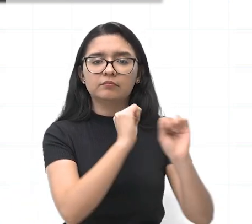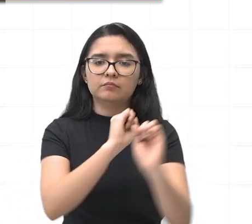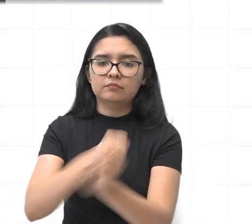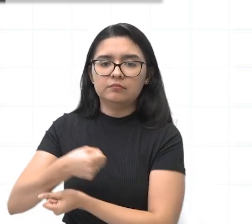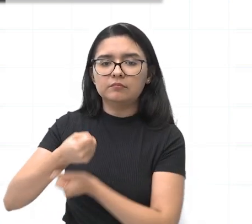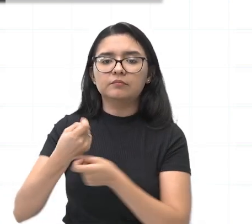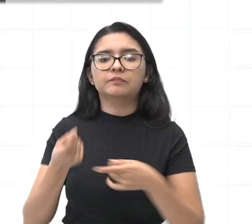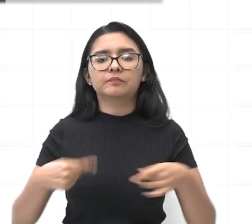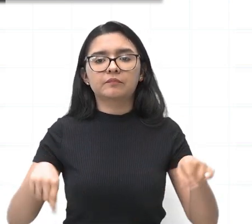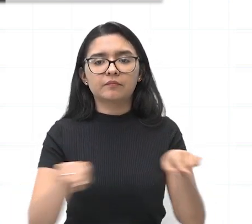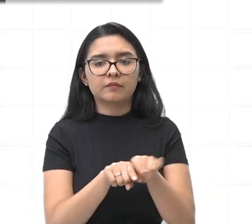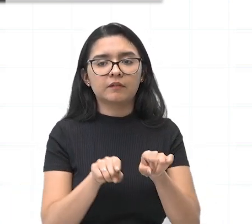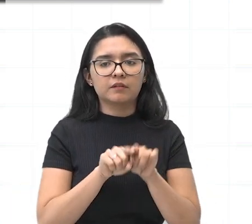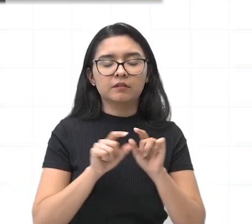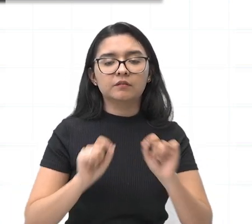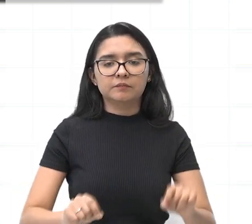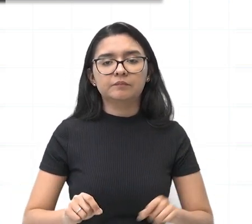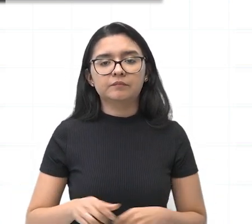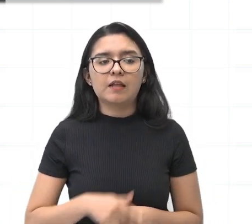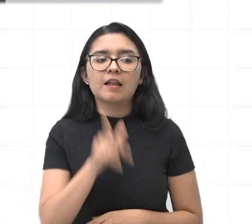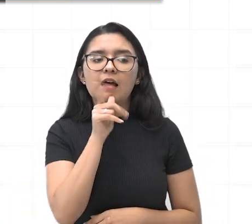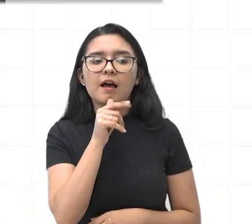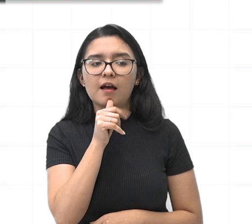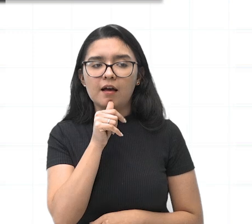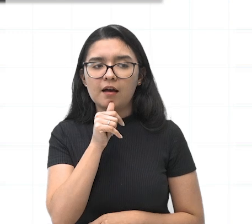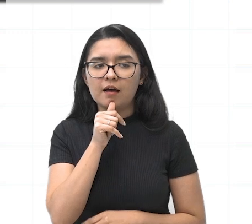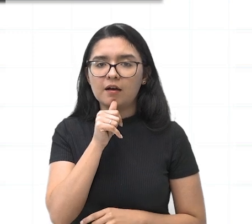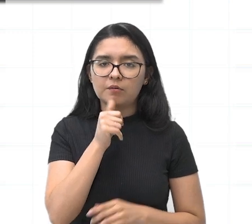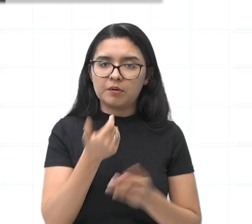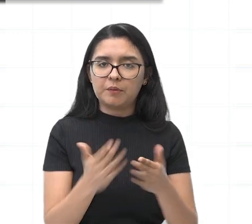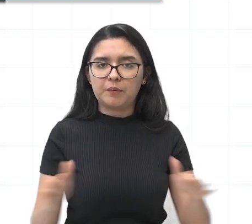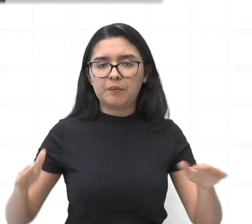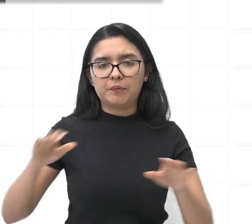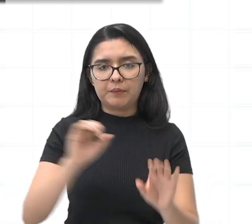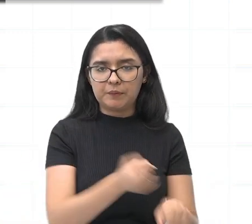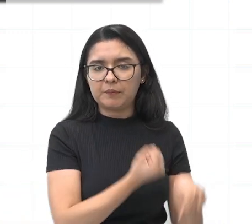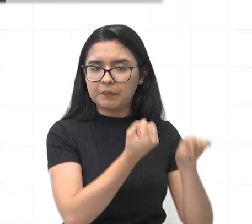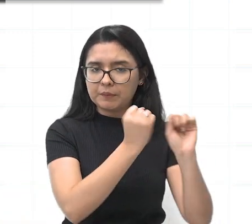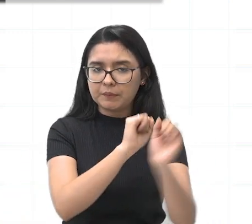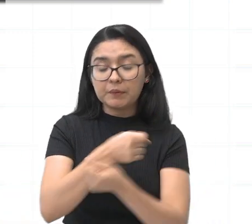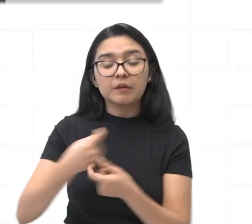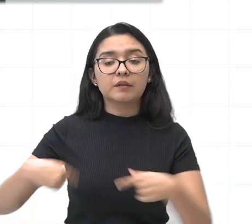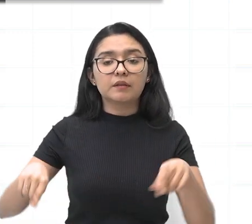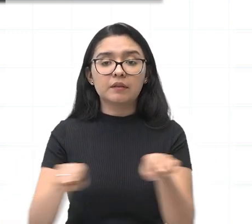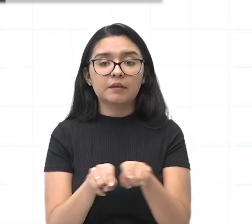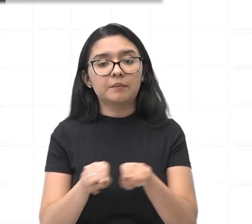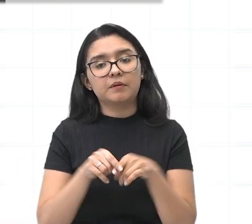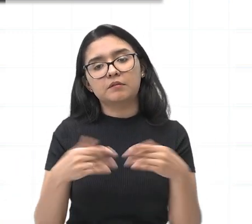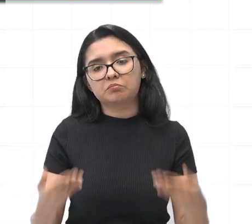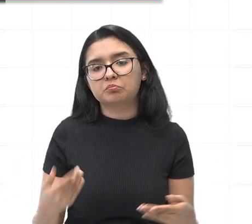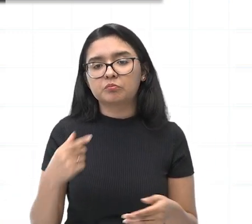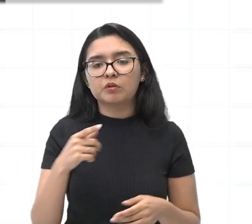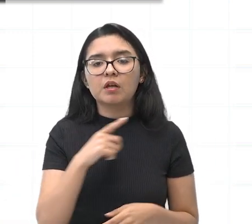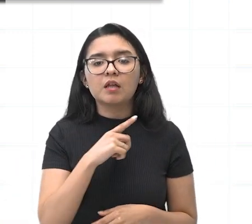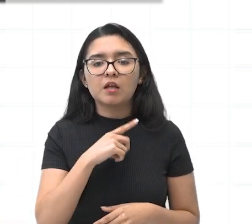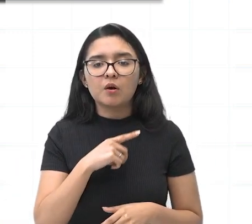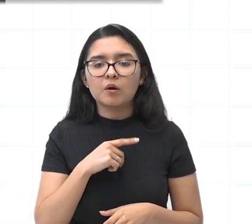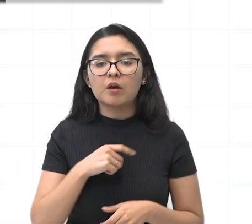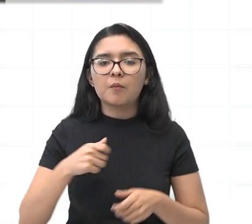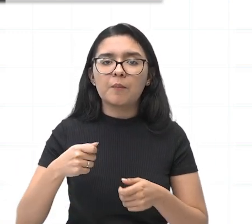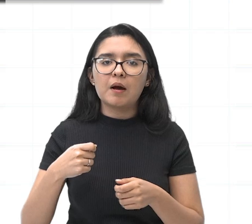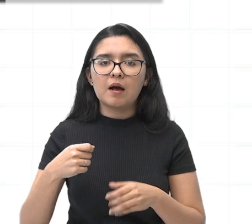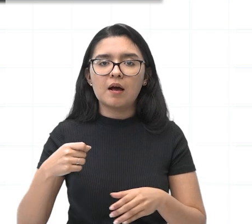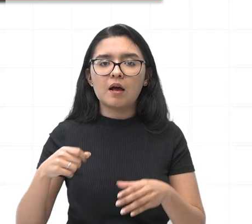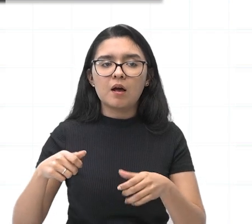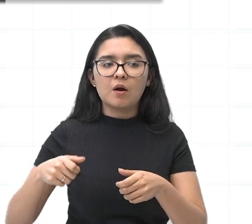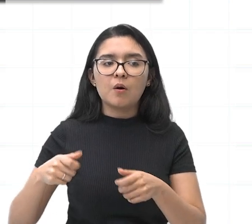vencer a resistência do meio líquido ali, para carregar, de repente, uma saca de farinha, né? Ou